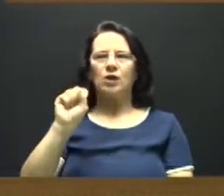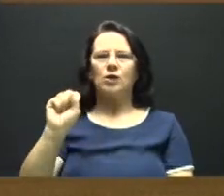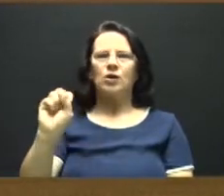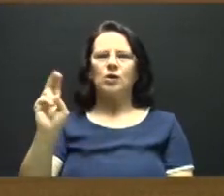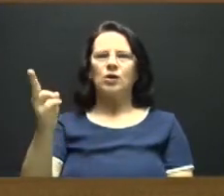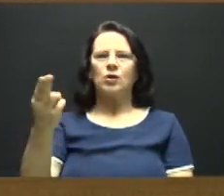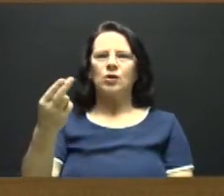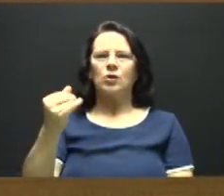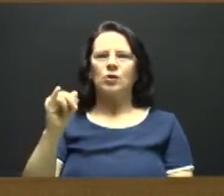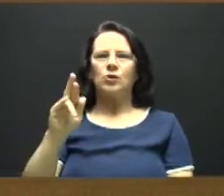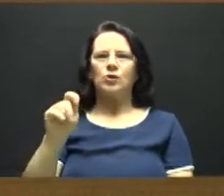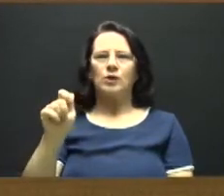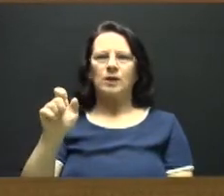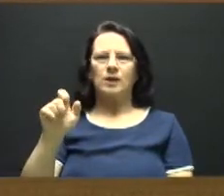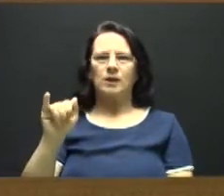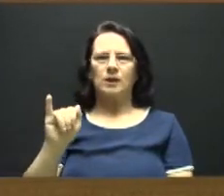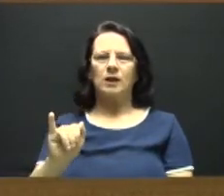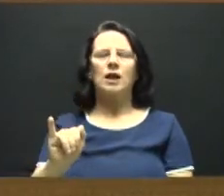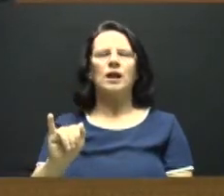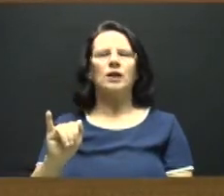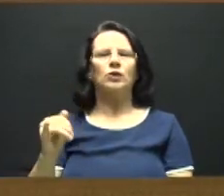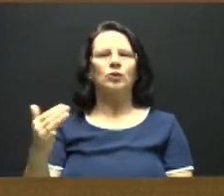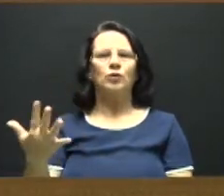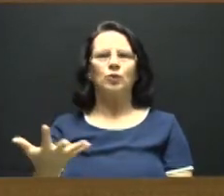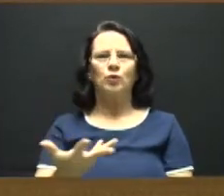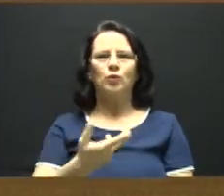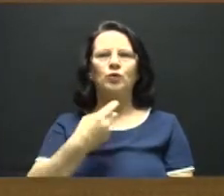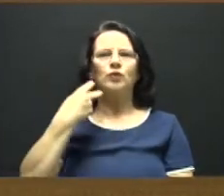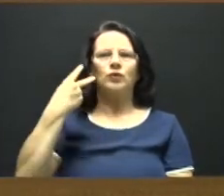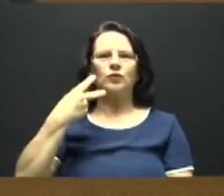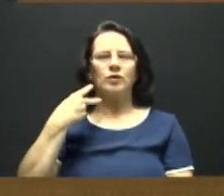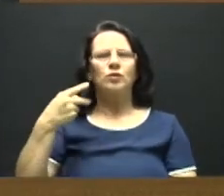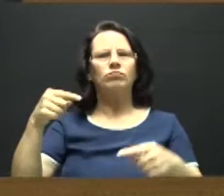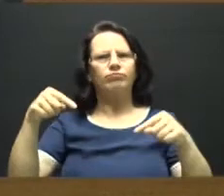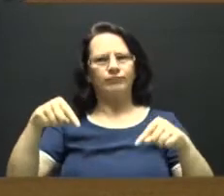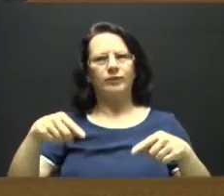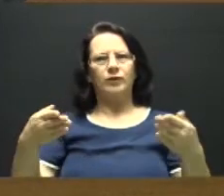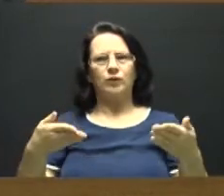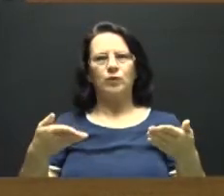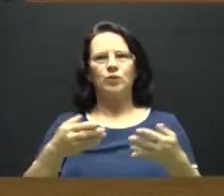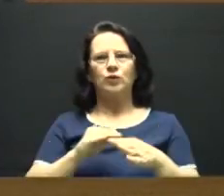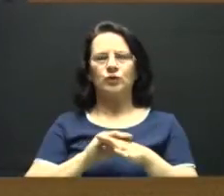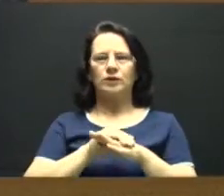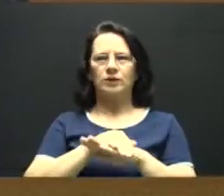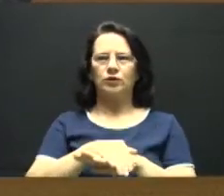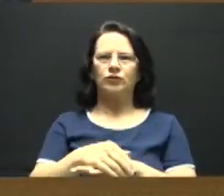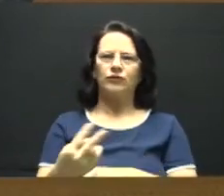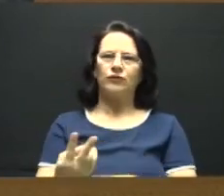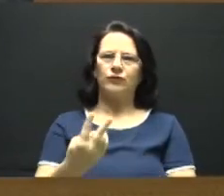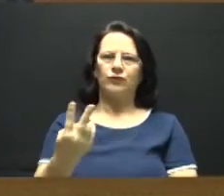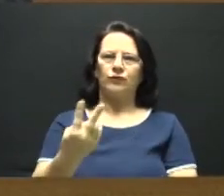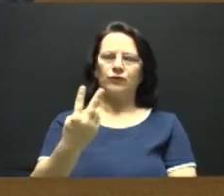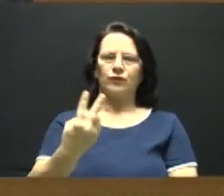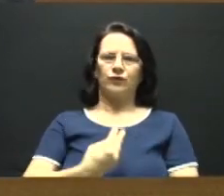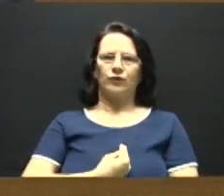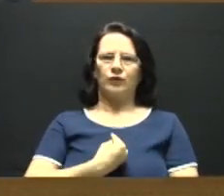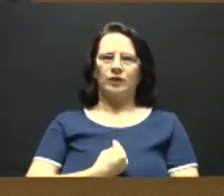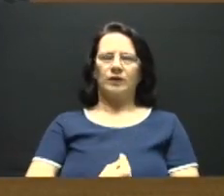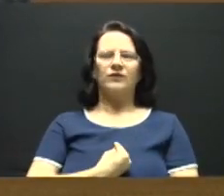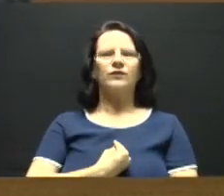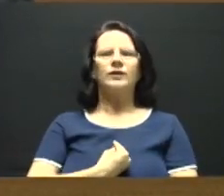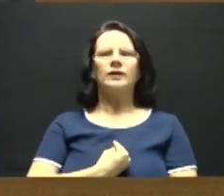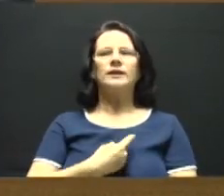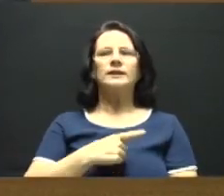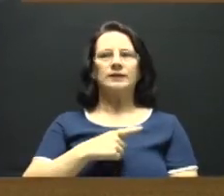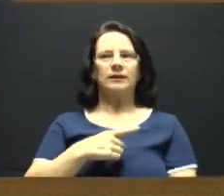comprimento todos todos que estão envolvidos os vereadores que vieram aqui nesta noite valorizar a vida eu